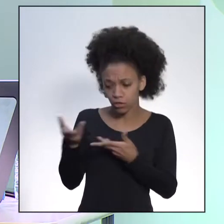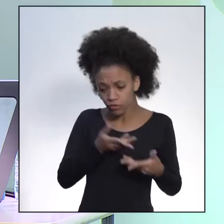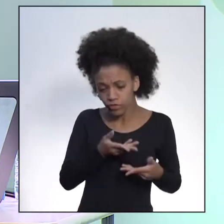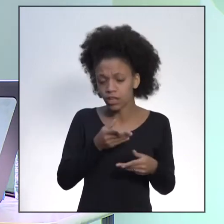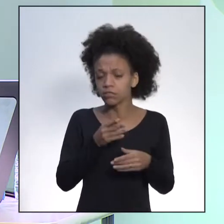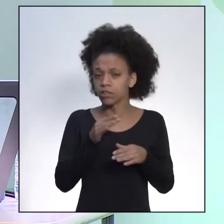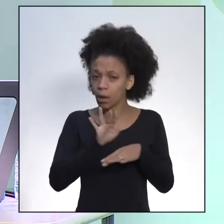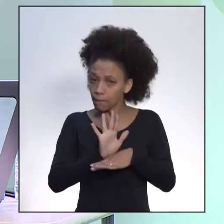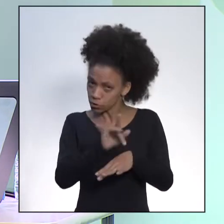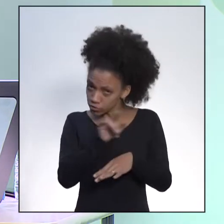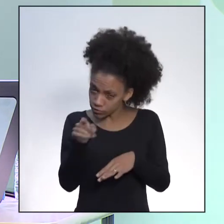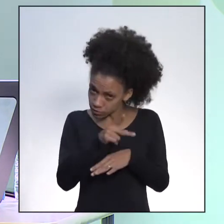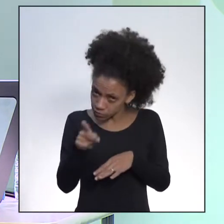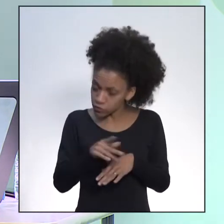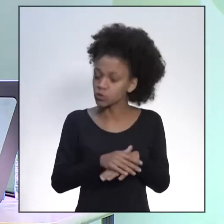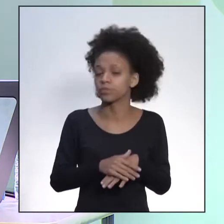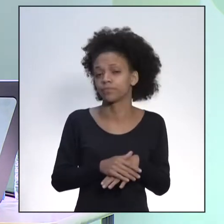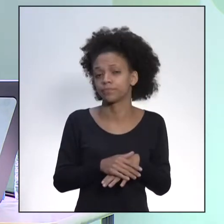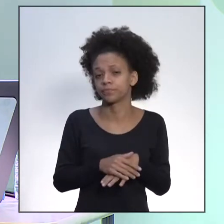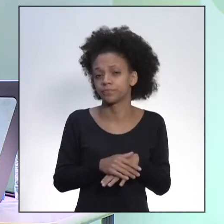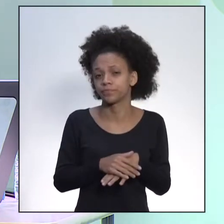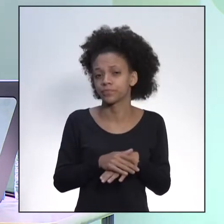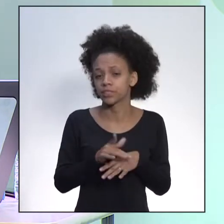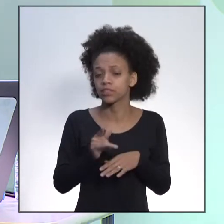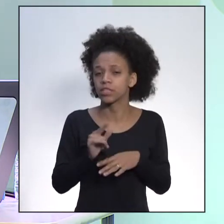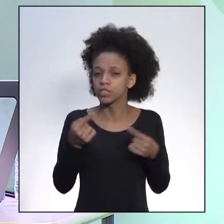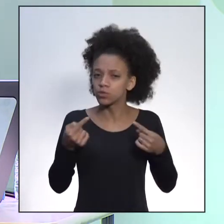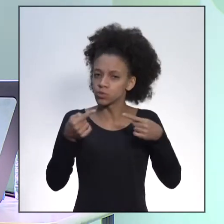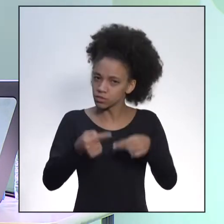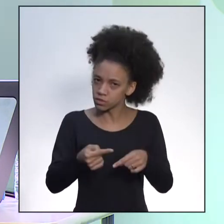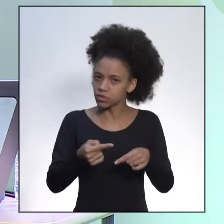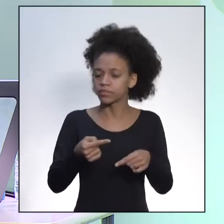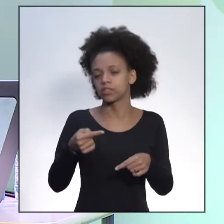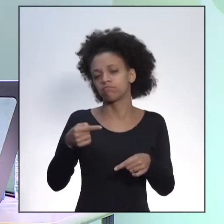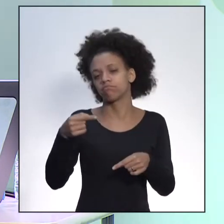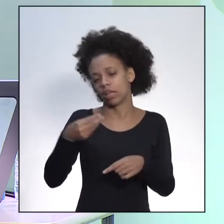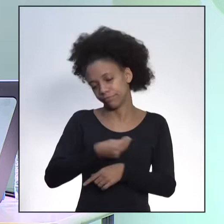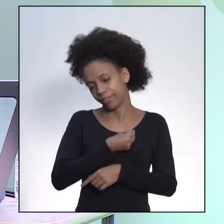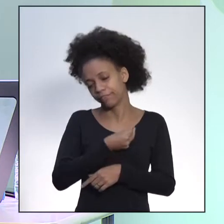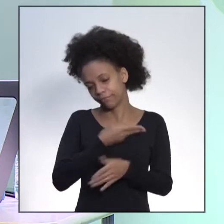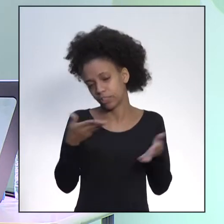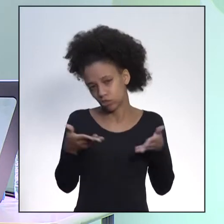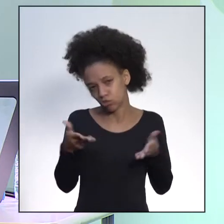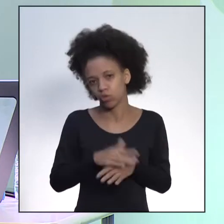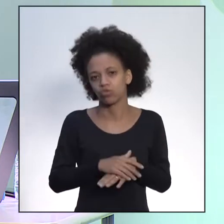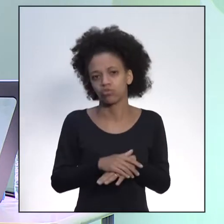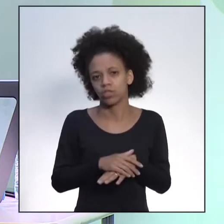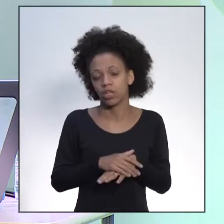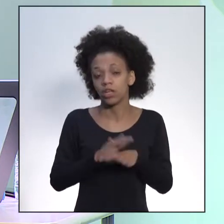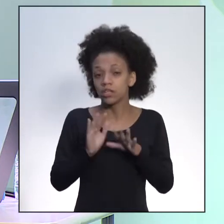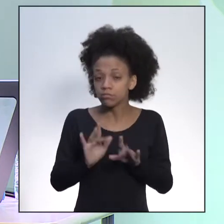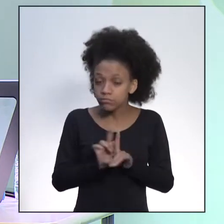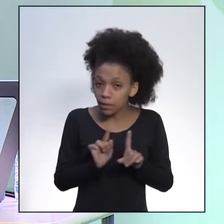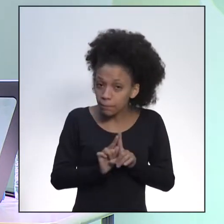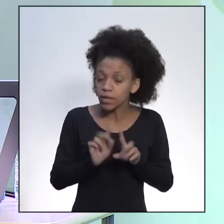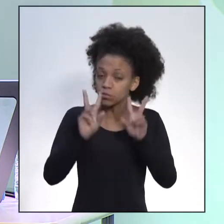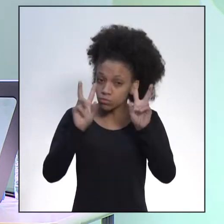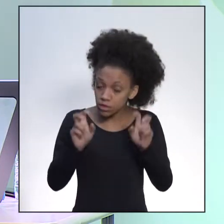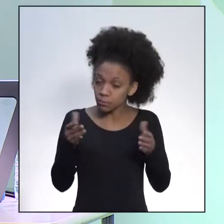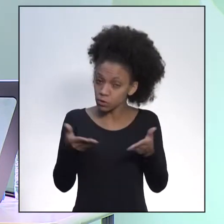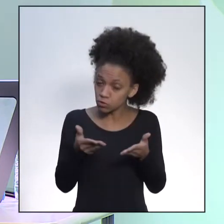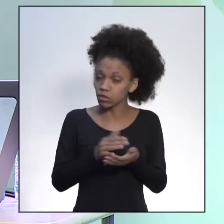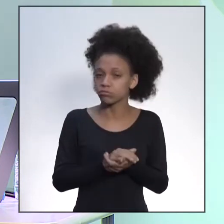professor, você, professora, nesses desafios do atual contexto. E o nosso tema de